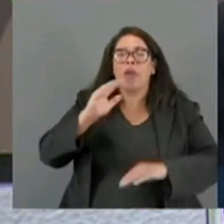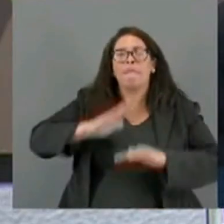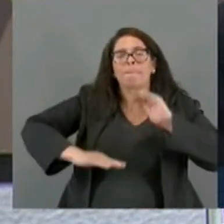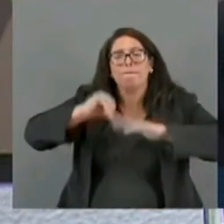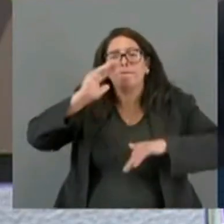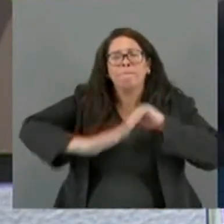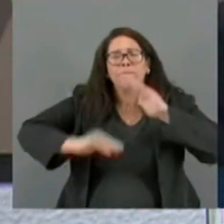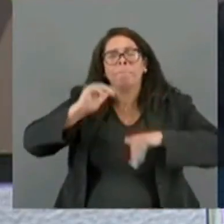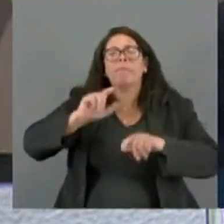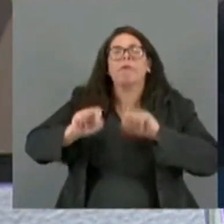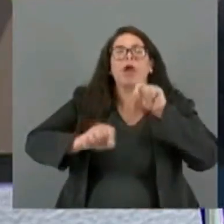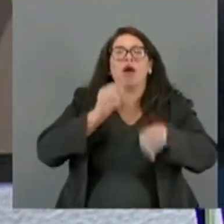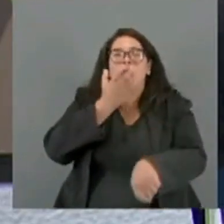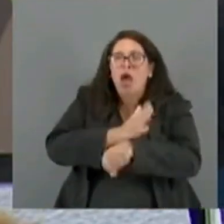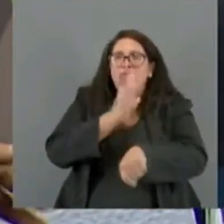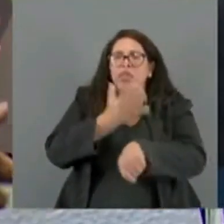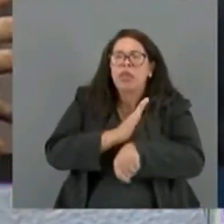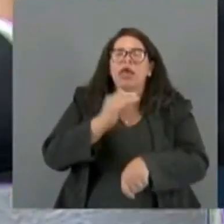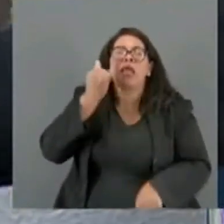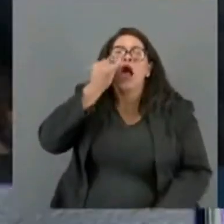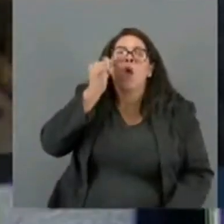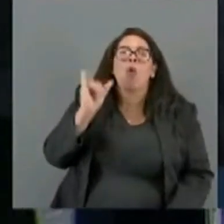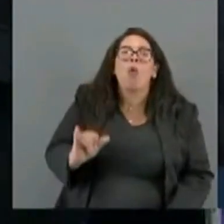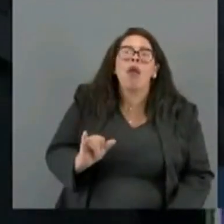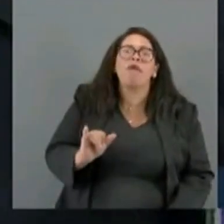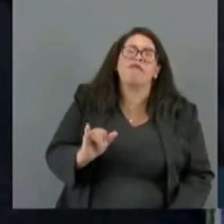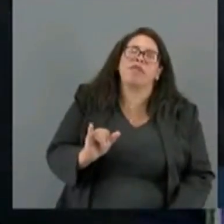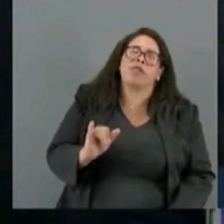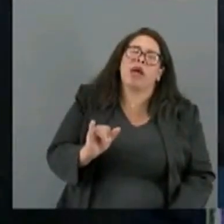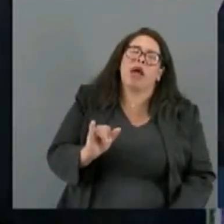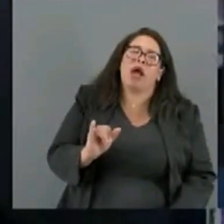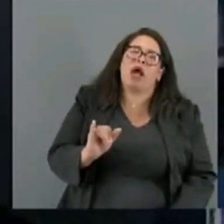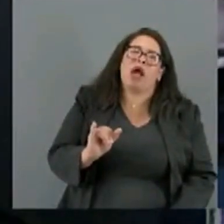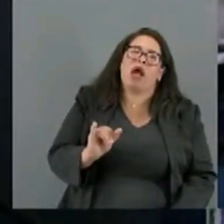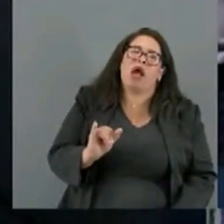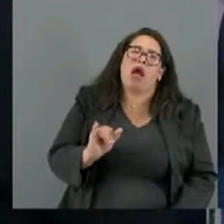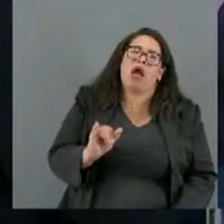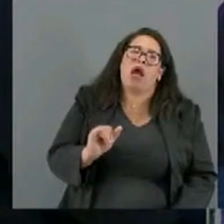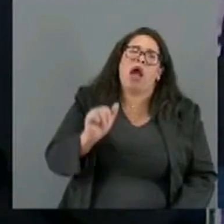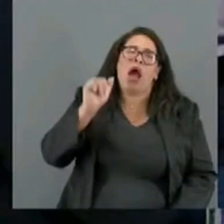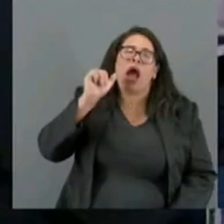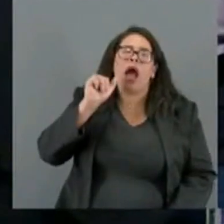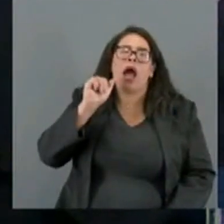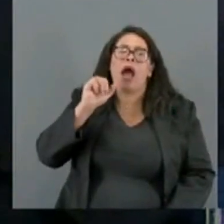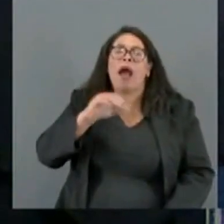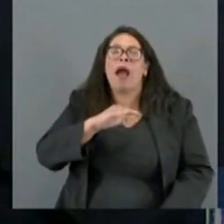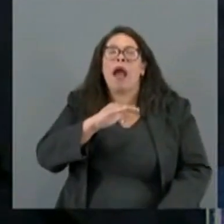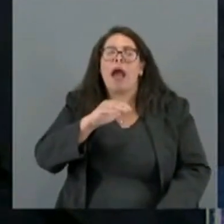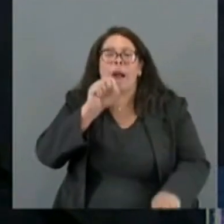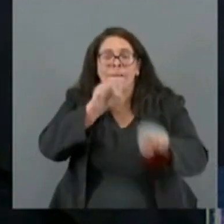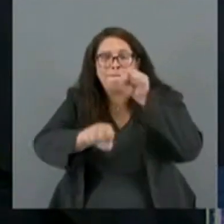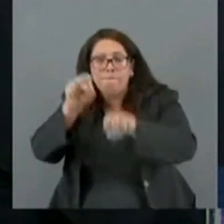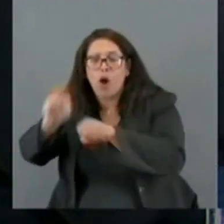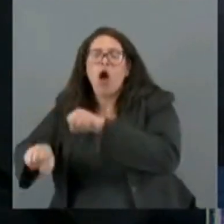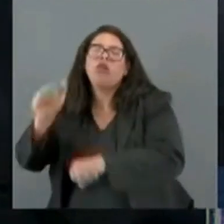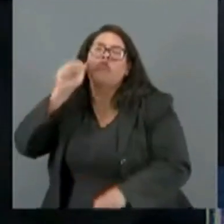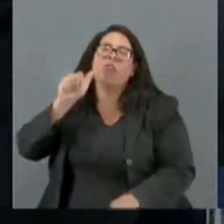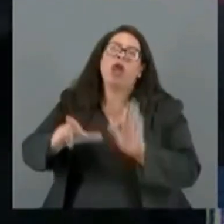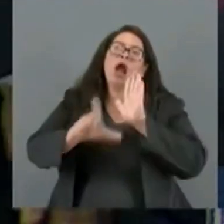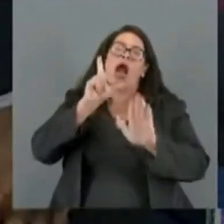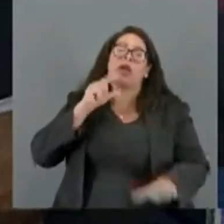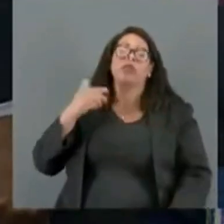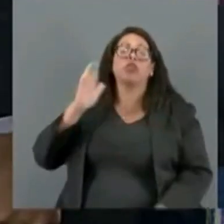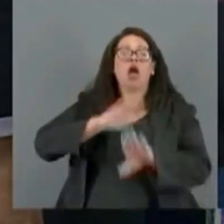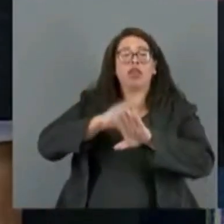preparar a prevenção do feminicídio nas escolas. Nós temos que ir para as escolas,